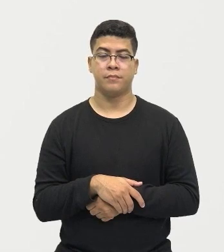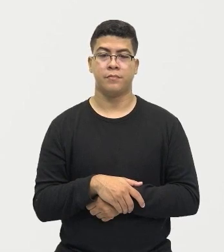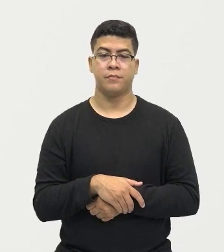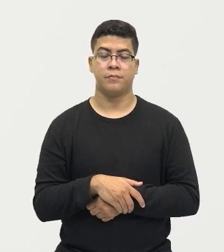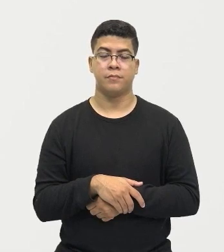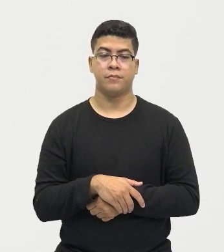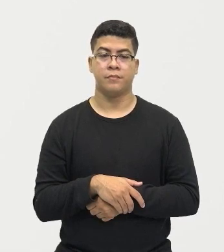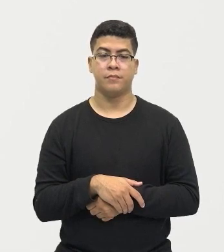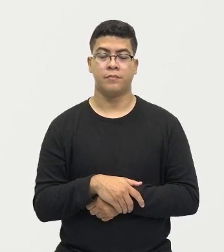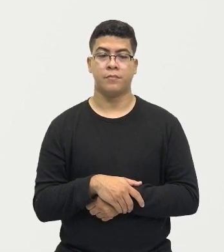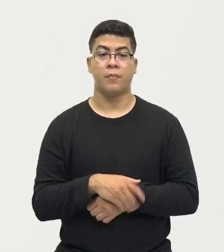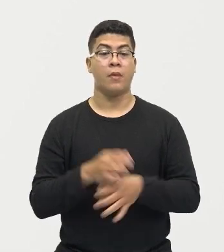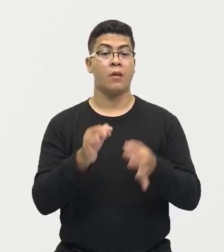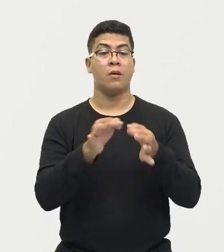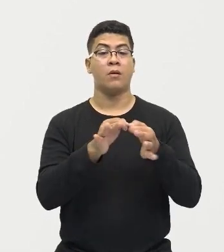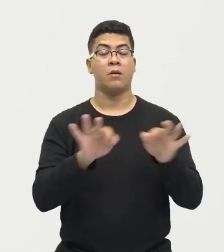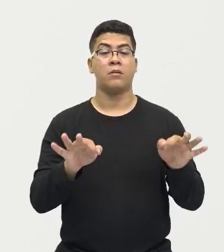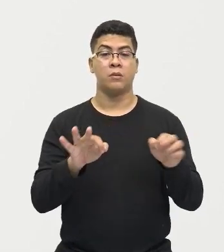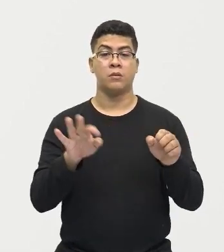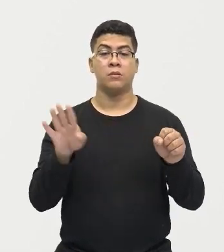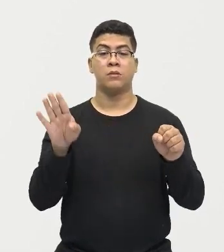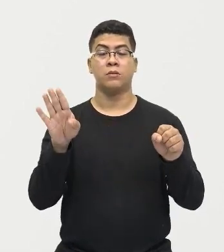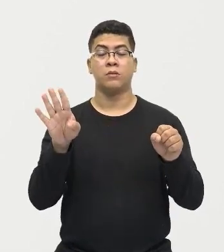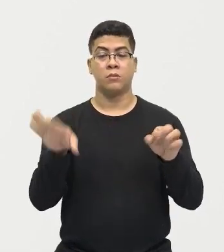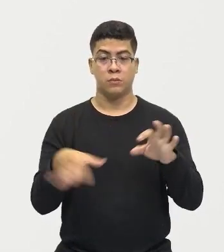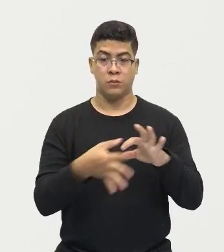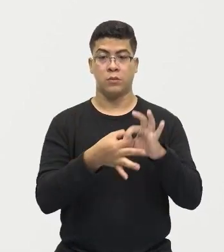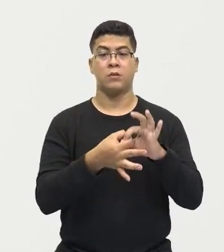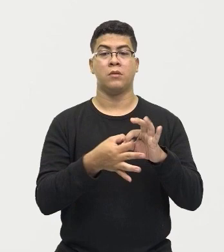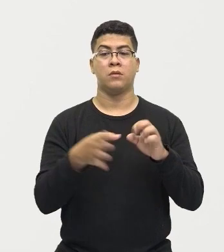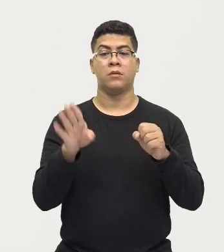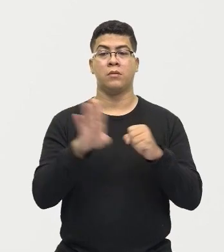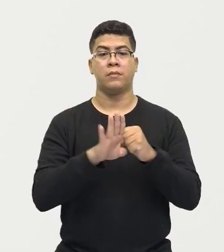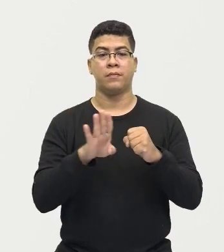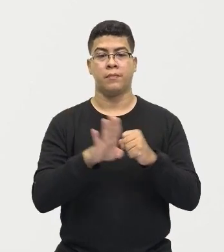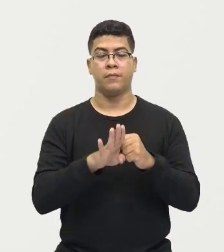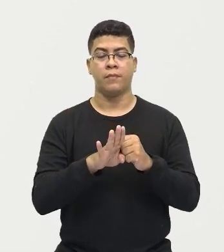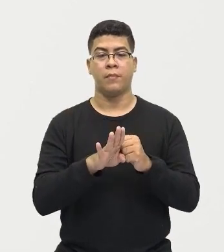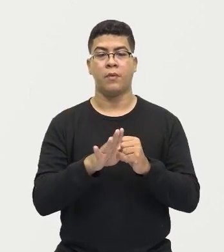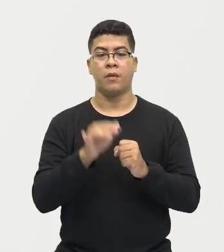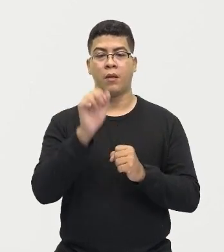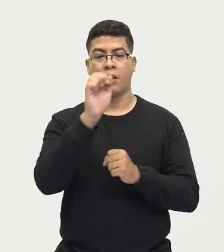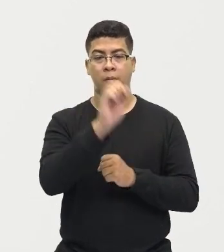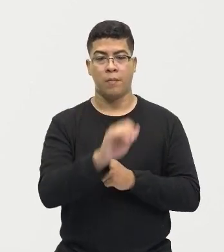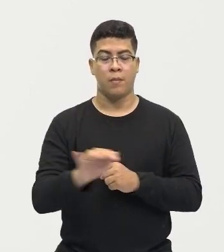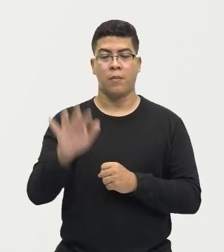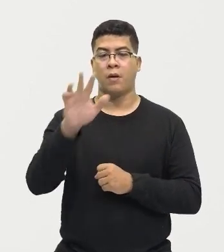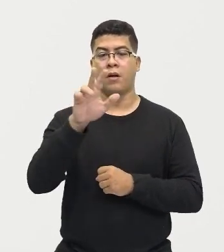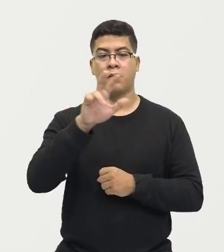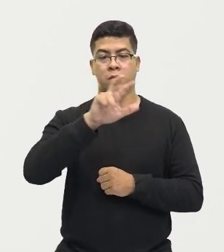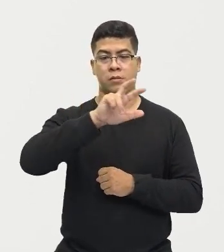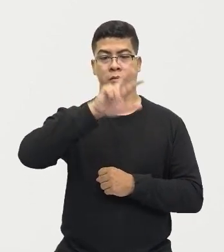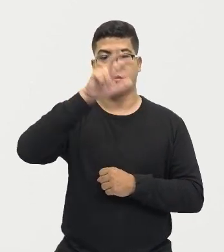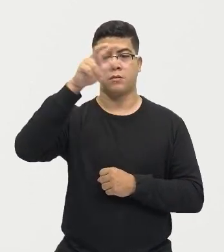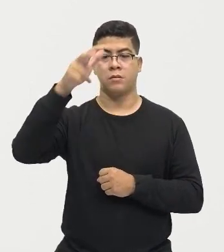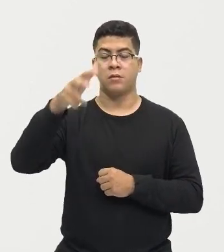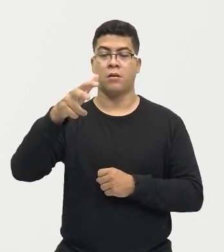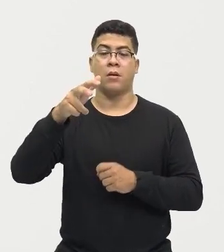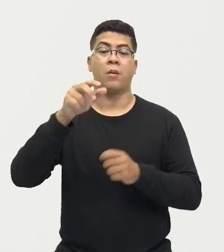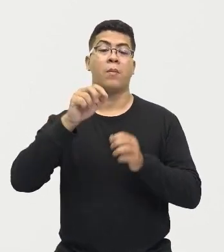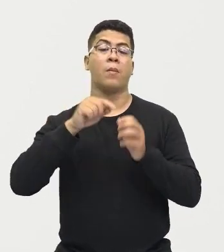Oração subordinada substantivas. Muito bem. Imagens de satélites mostram. Notem aí, olha